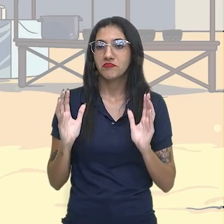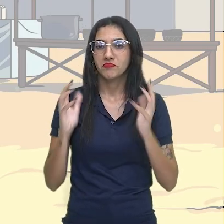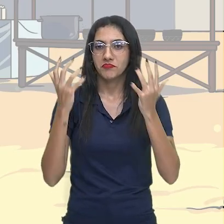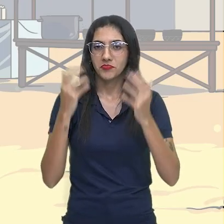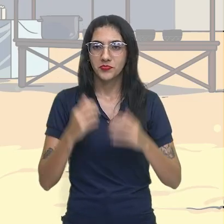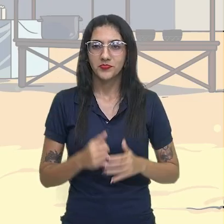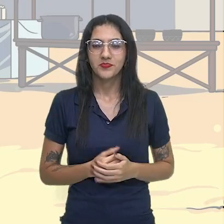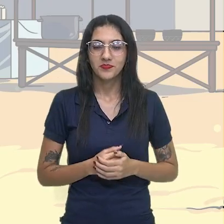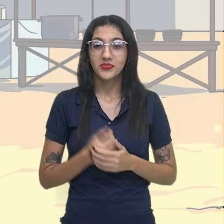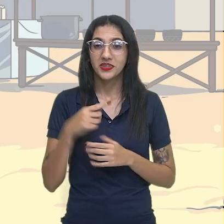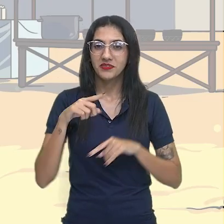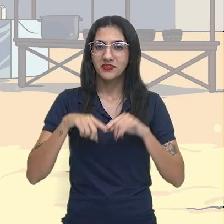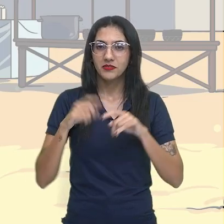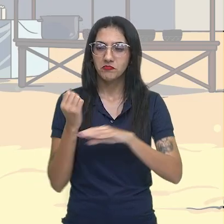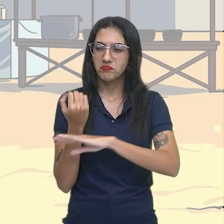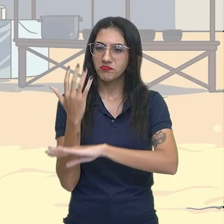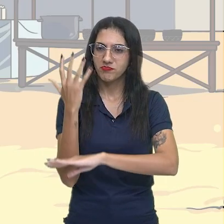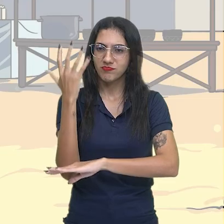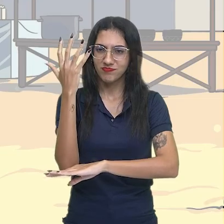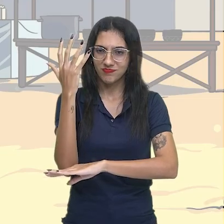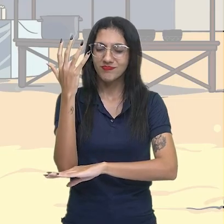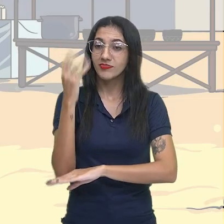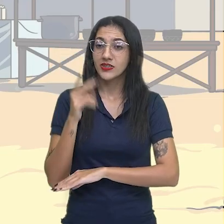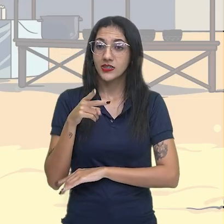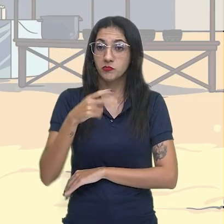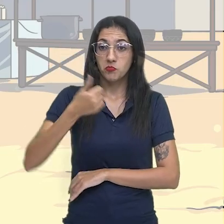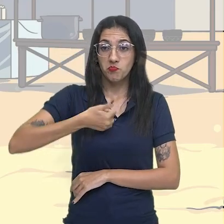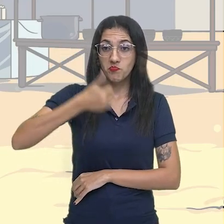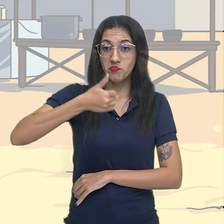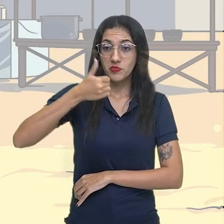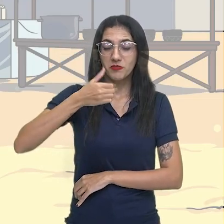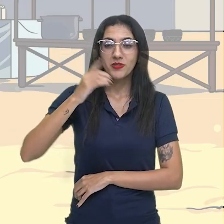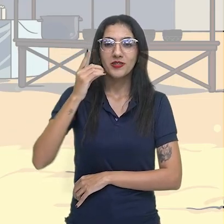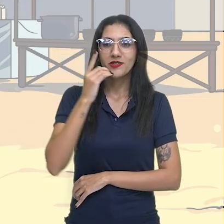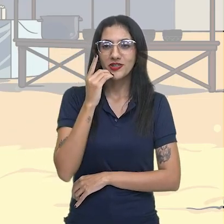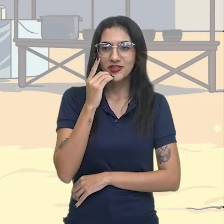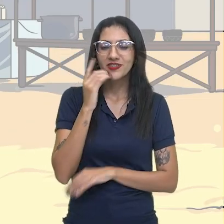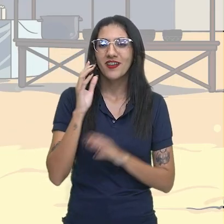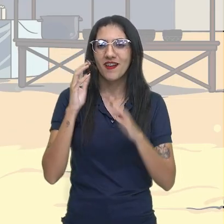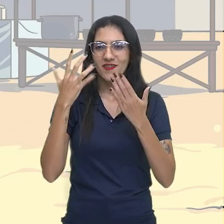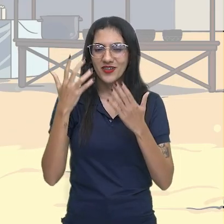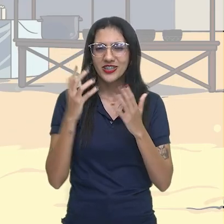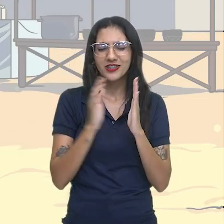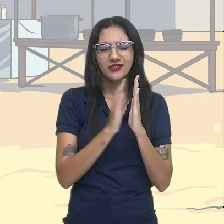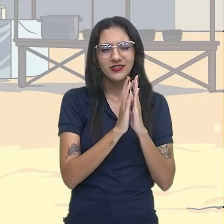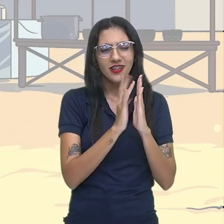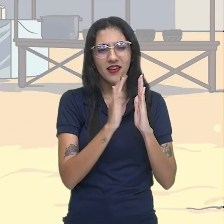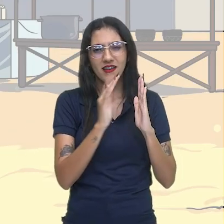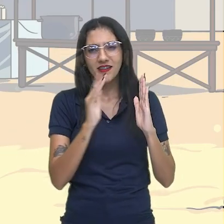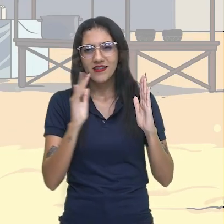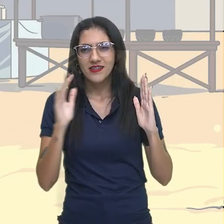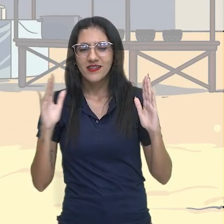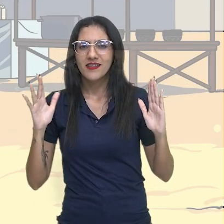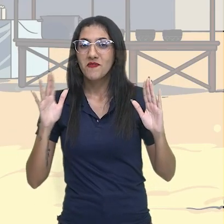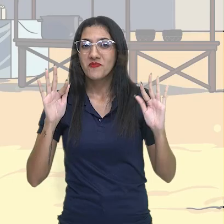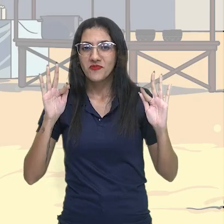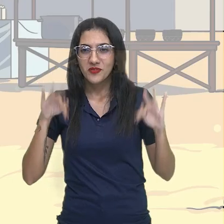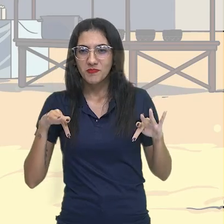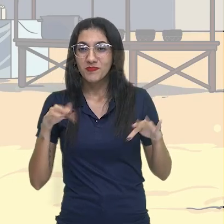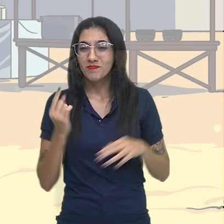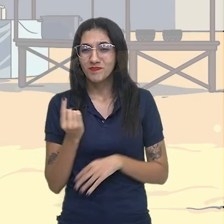mastro é sempre erguido no primeiro dia da festa, acompanhando toda a programação. E